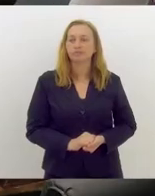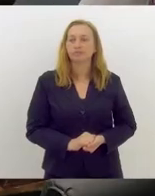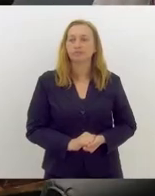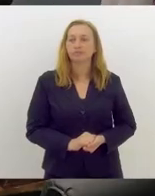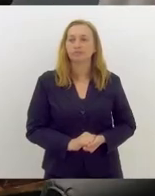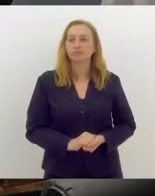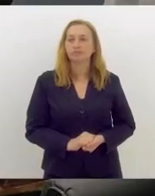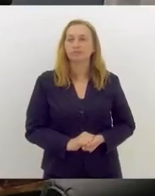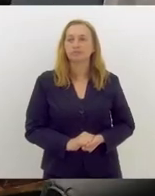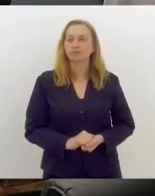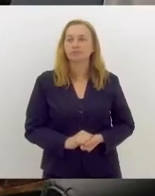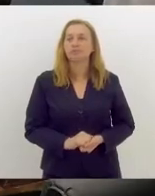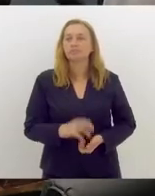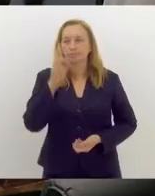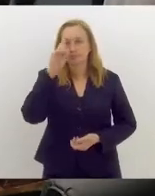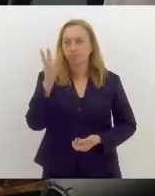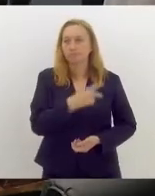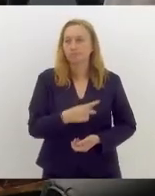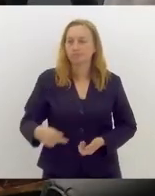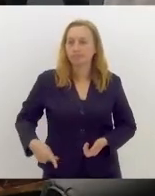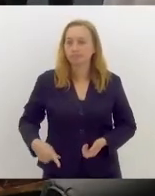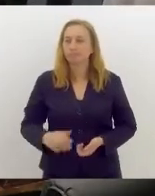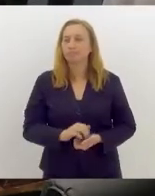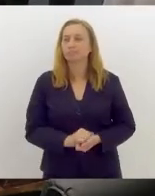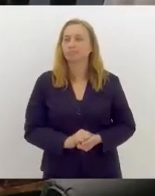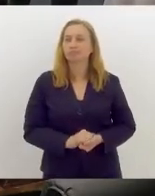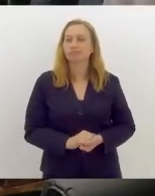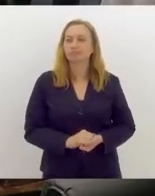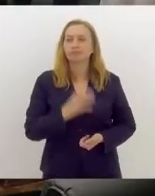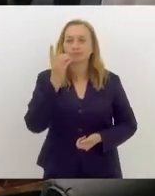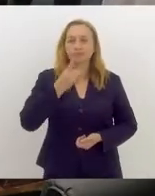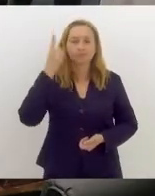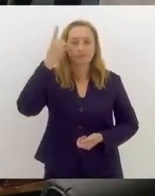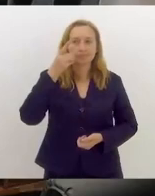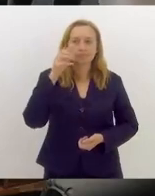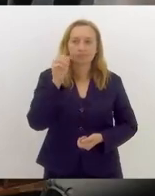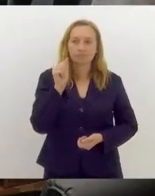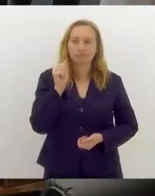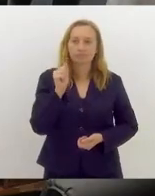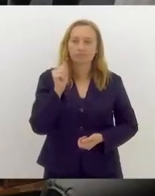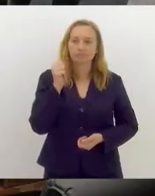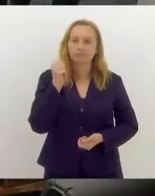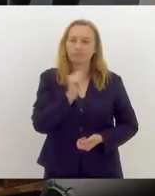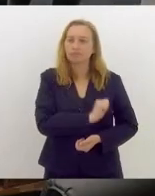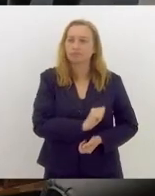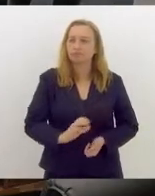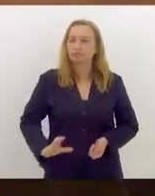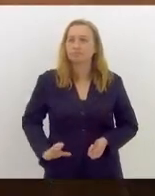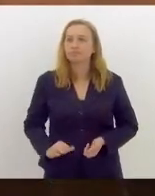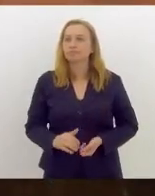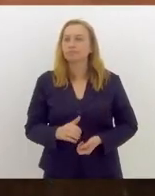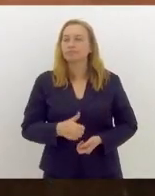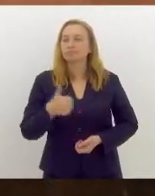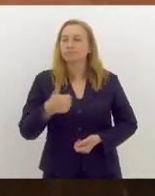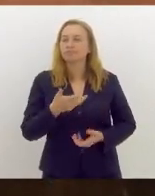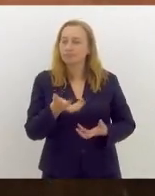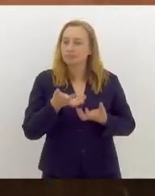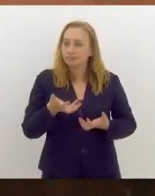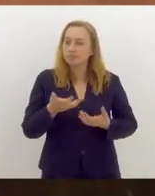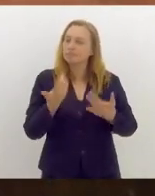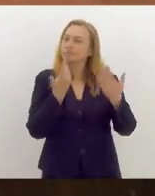Alô senhor presidente Deputado André Ceciliano eu quero em primeiro lugar